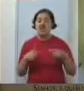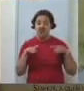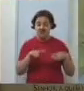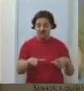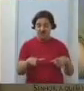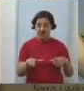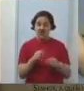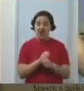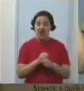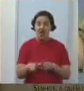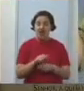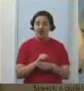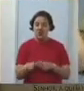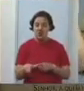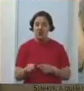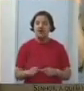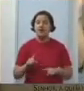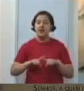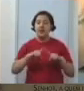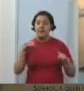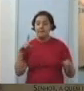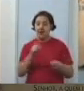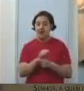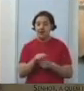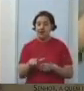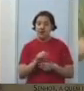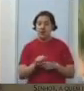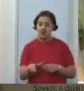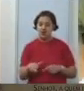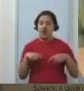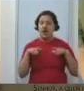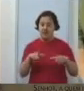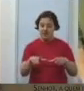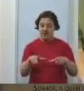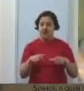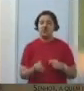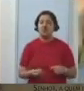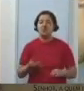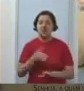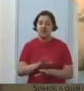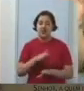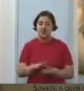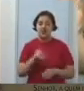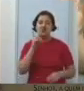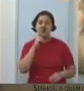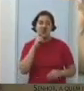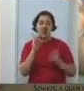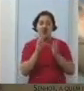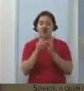videolocadora, e a fita que mais aluga é filme pornográfico? O dia que um